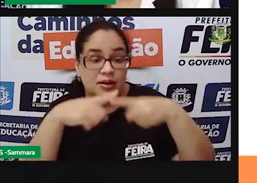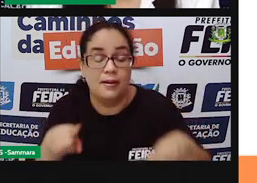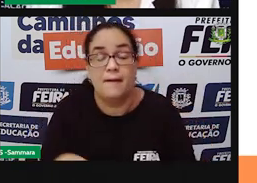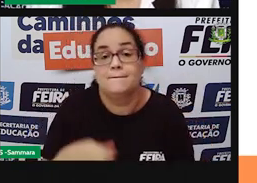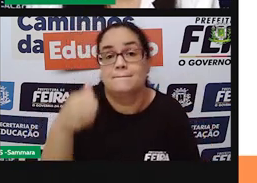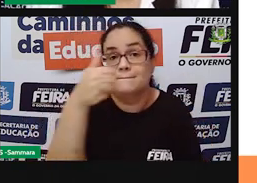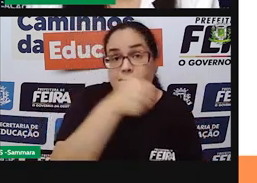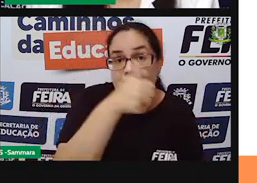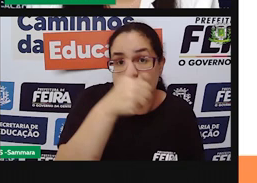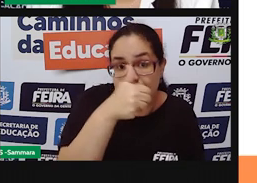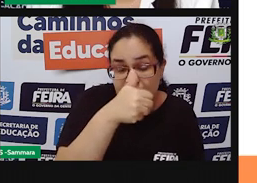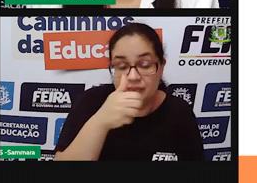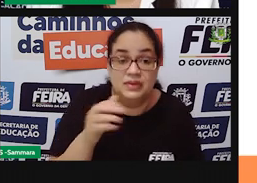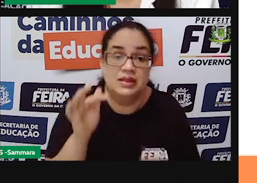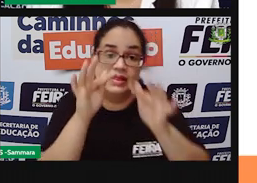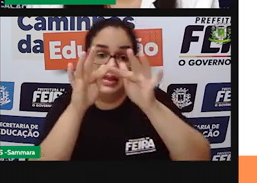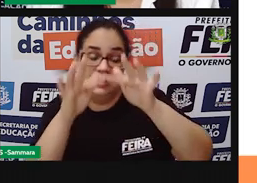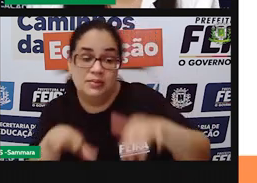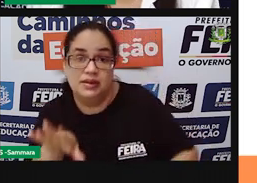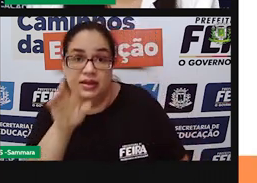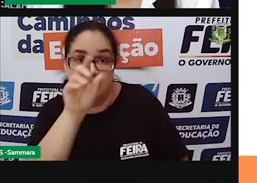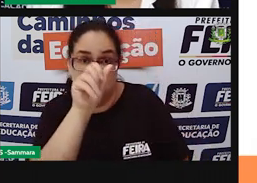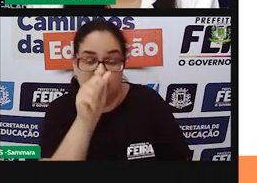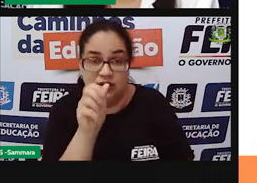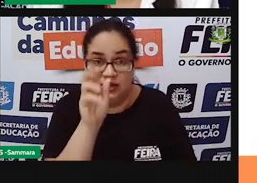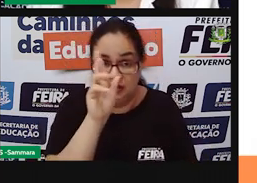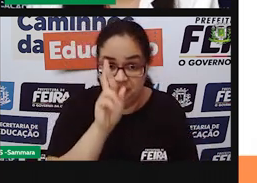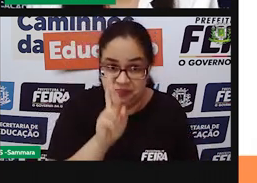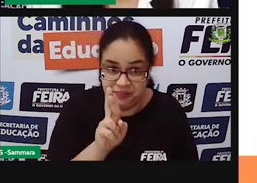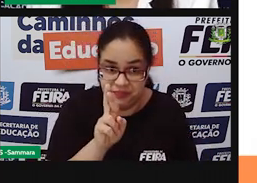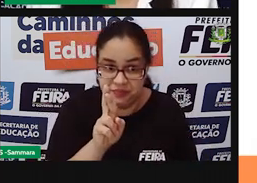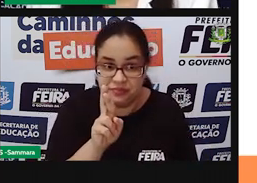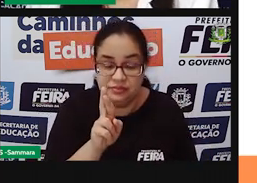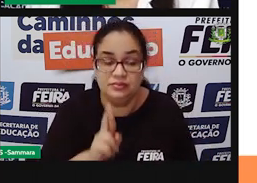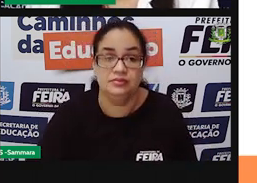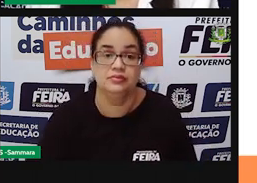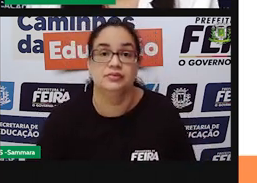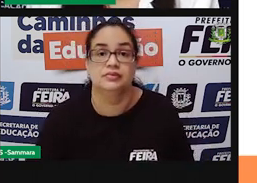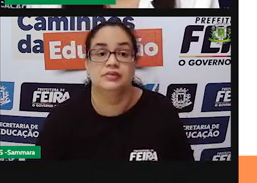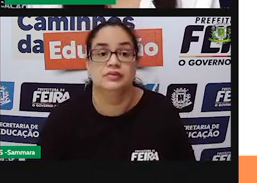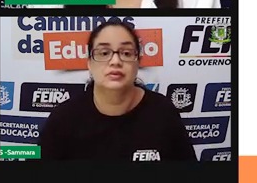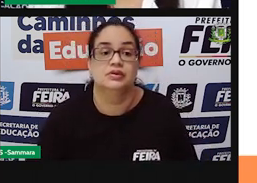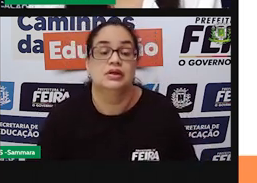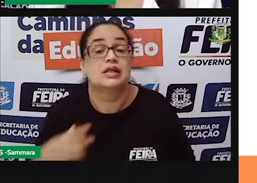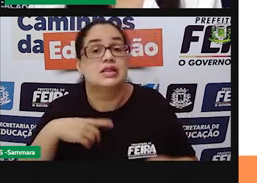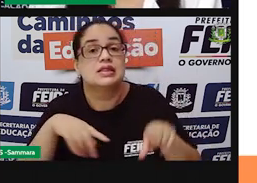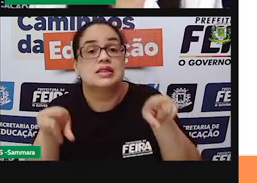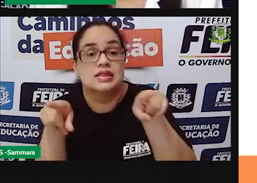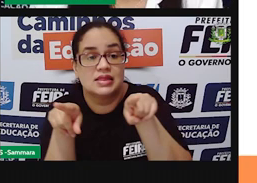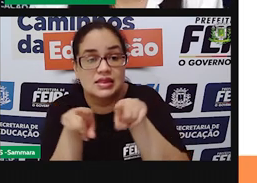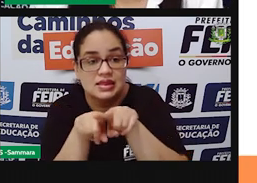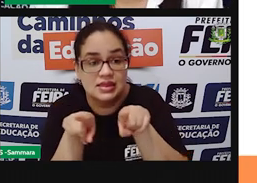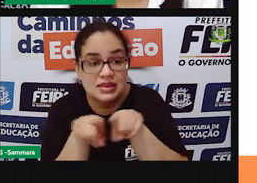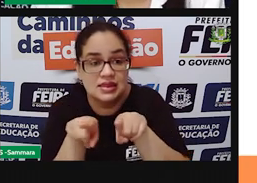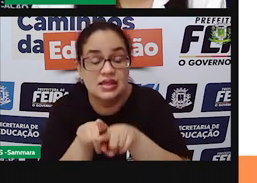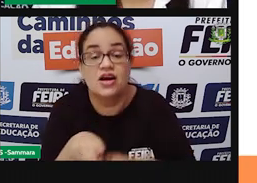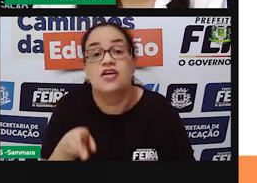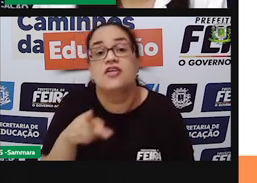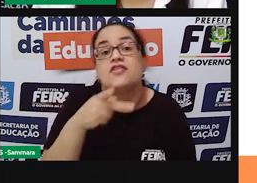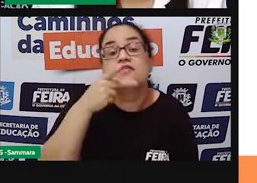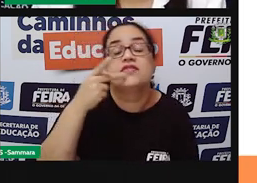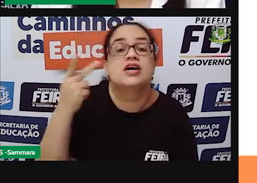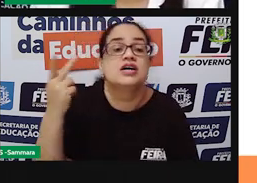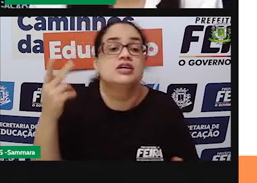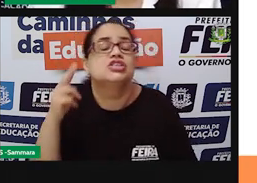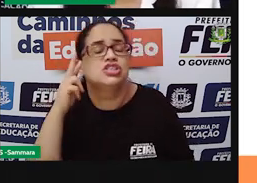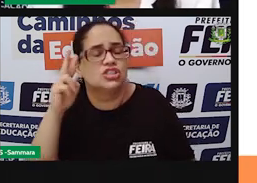Primeira conjugação terminado em AR. Isso aí. E aí também está se referindo a algo que já